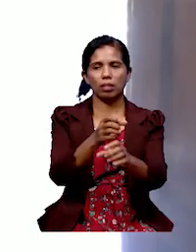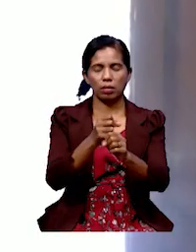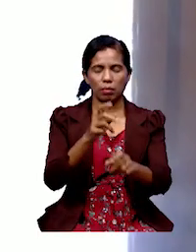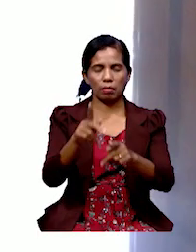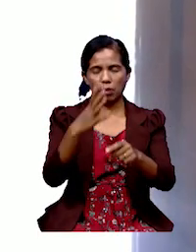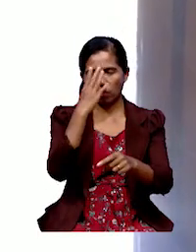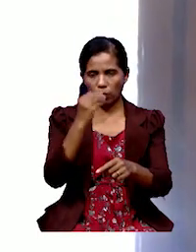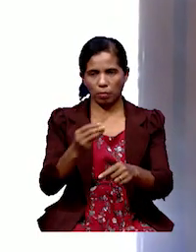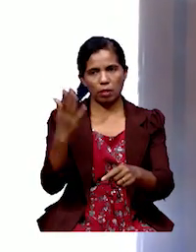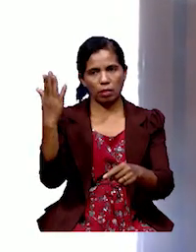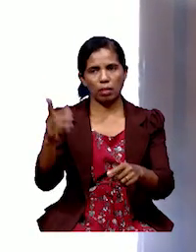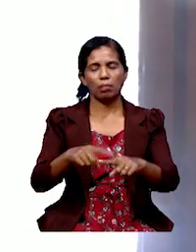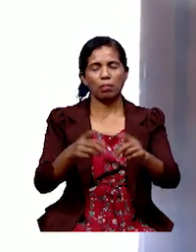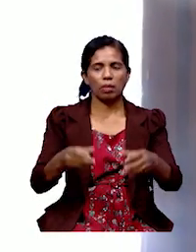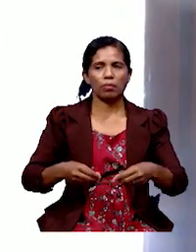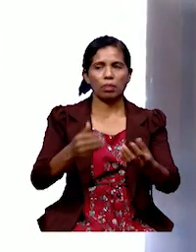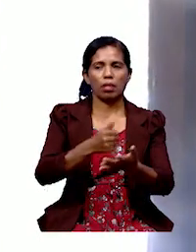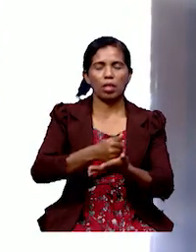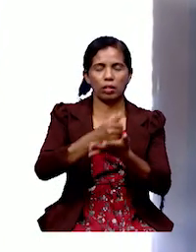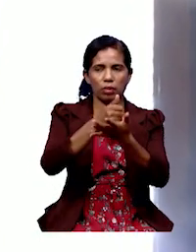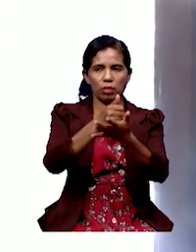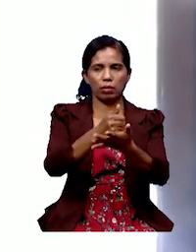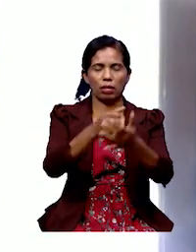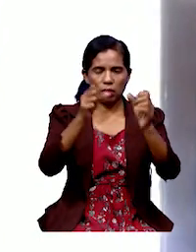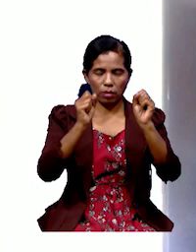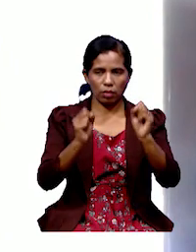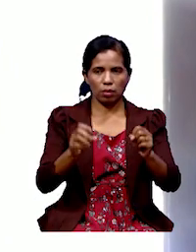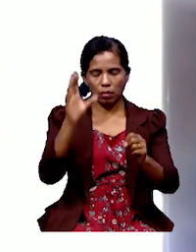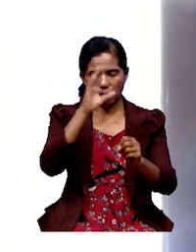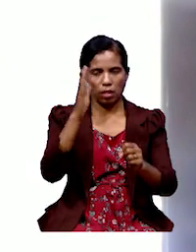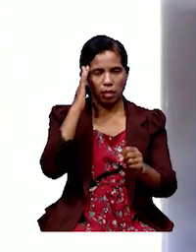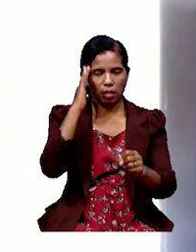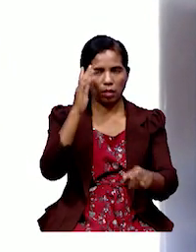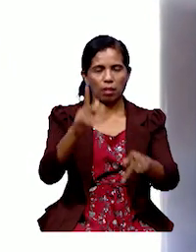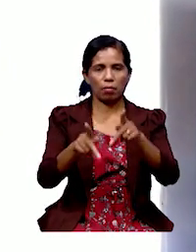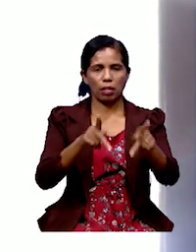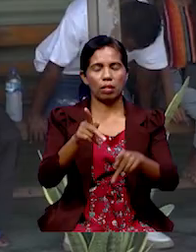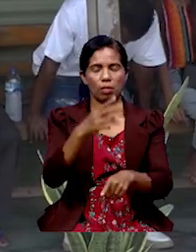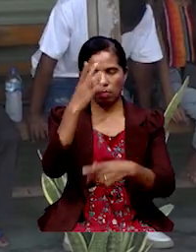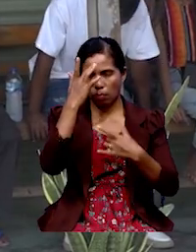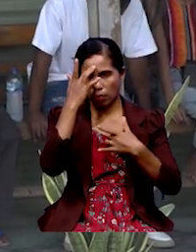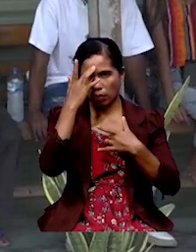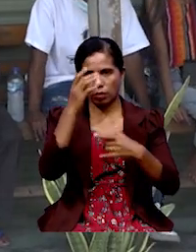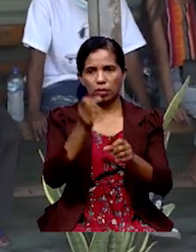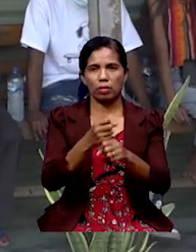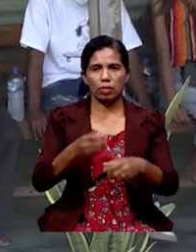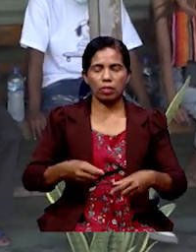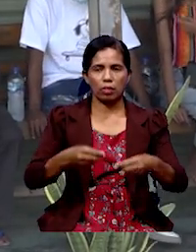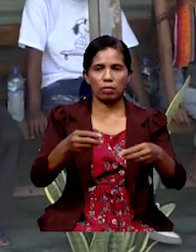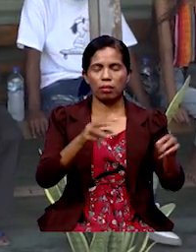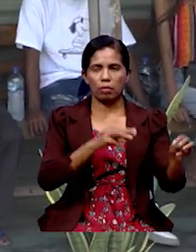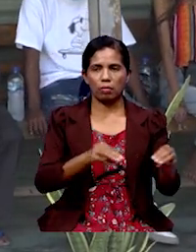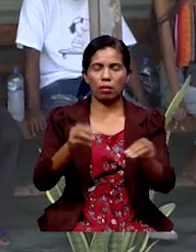baixa, mai be bele fo atendimento, ho di bele identifica paciente sira ni moras, ho di halo transferência